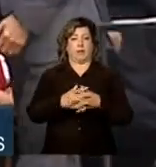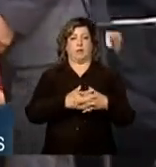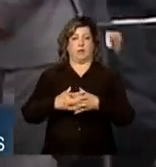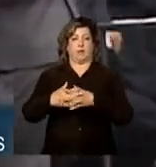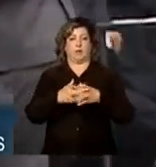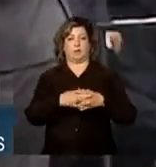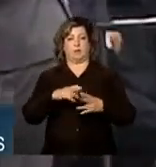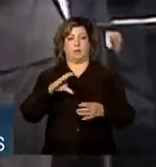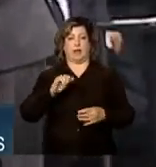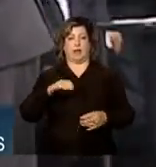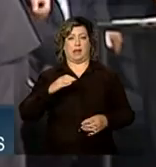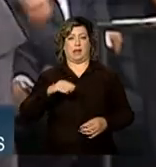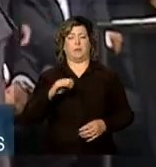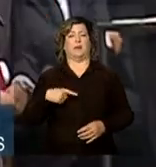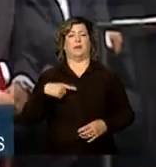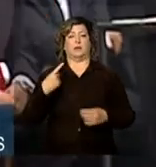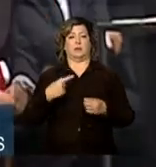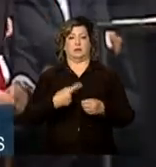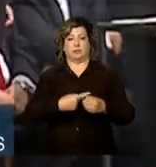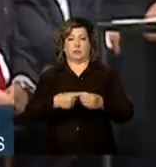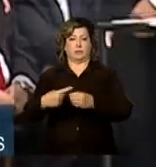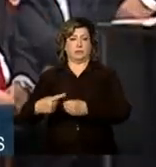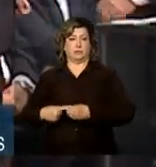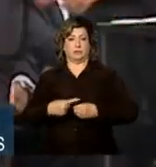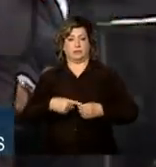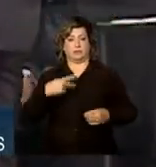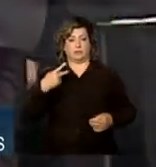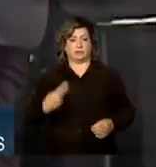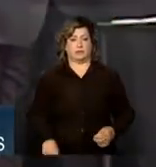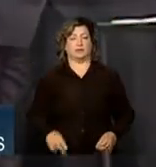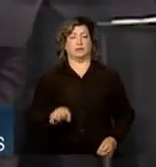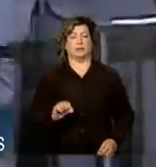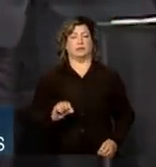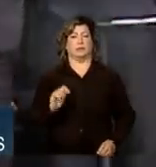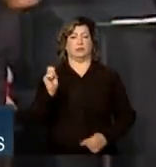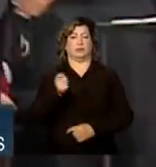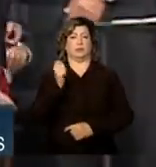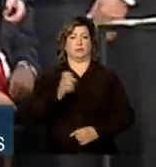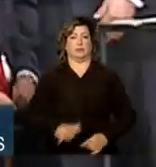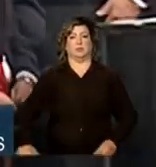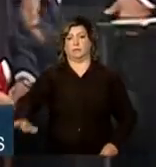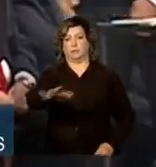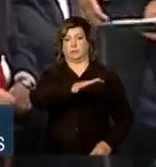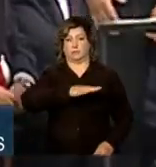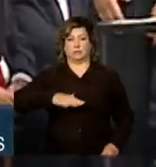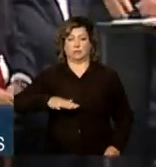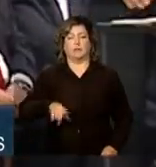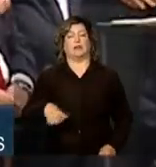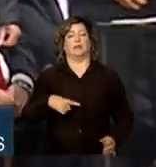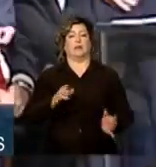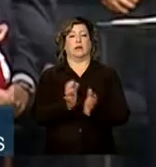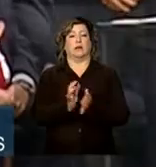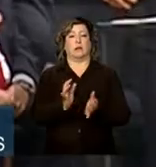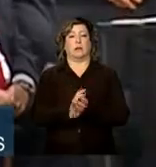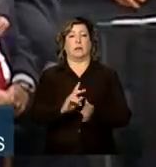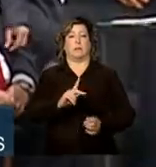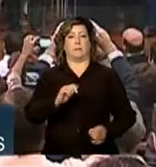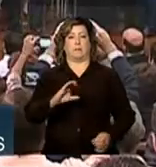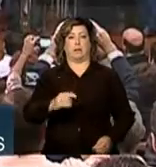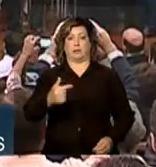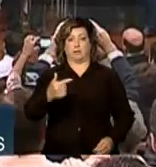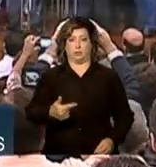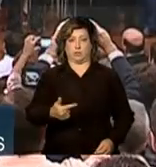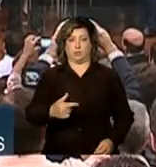118 municípios do Rio Grande do Sul. Essa doação das máquinas faz parte da segunda etapa do Programa de Aceleração